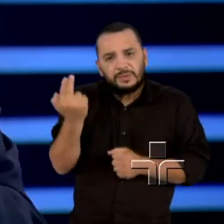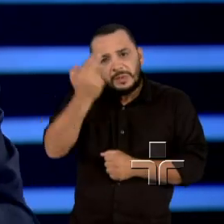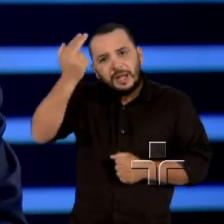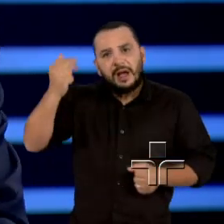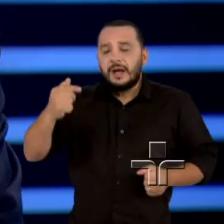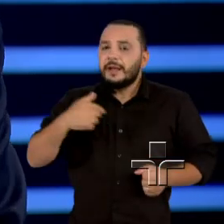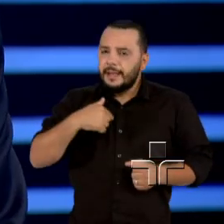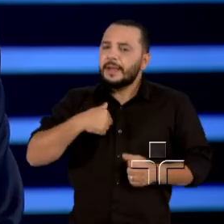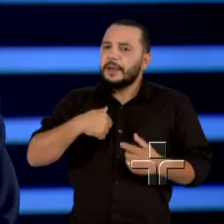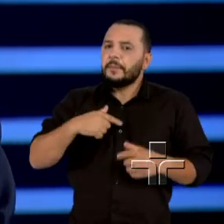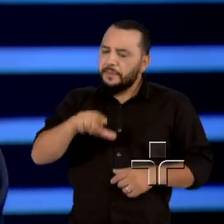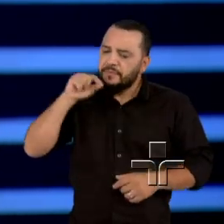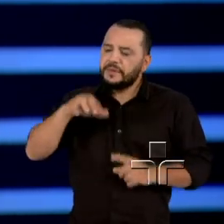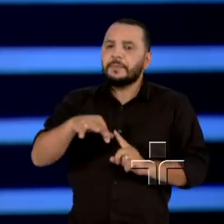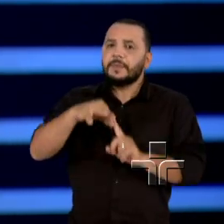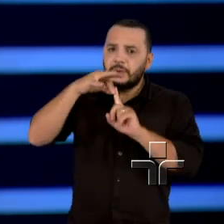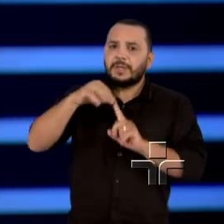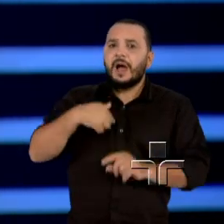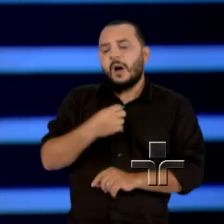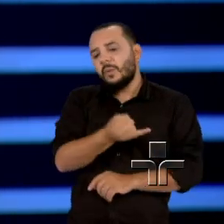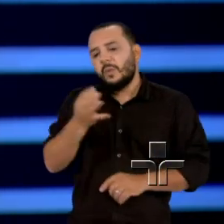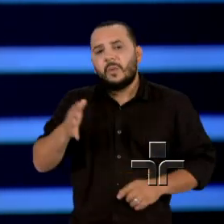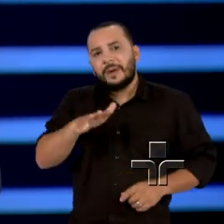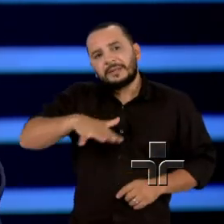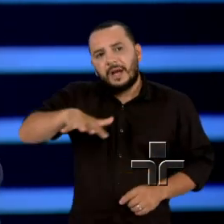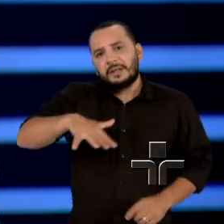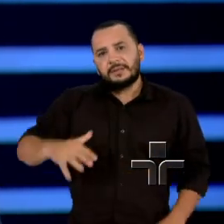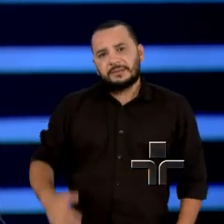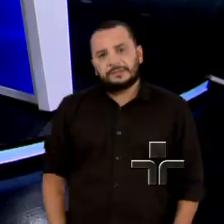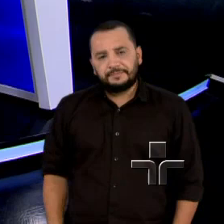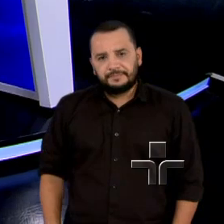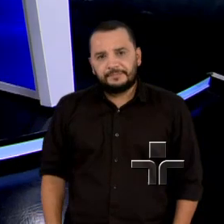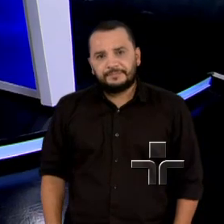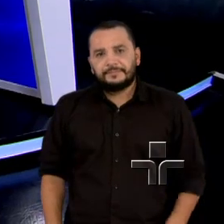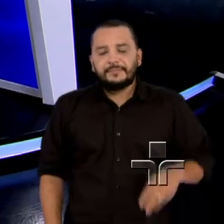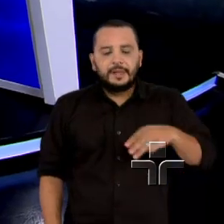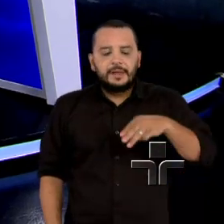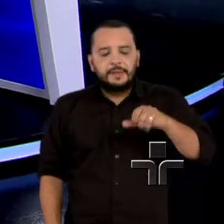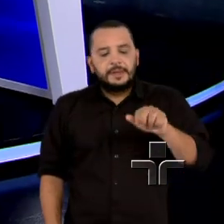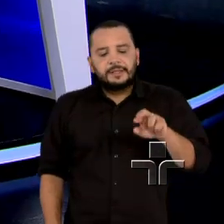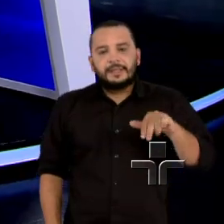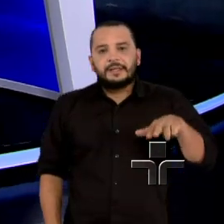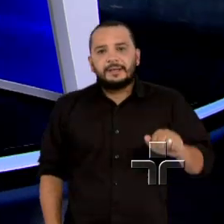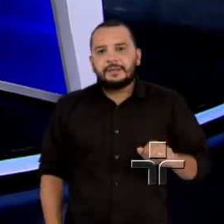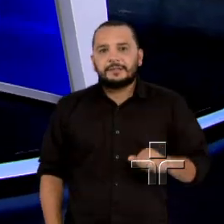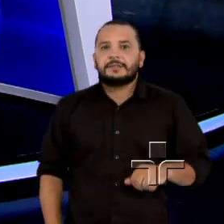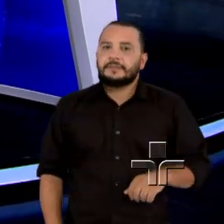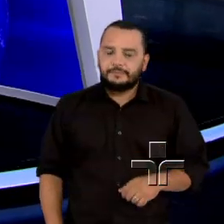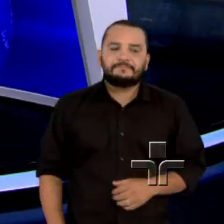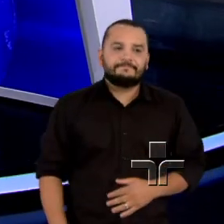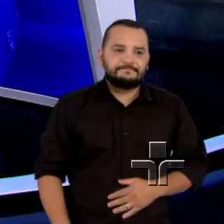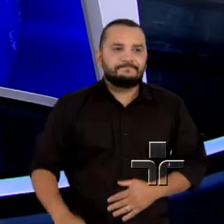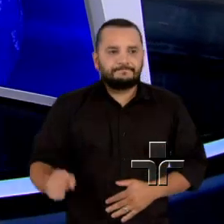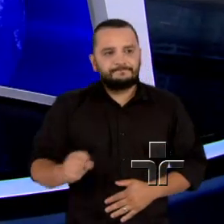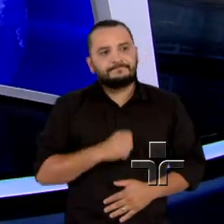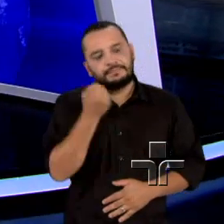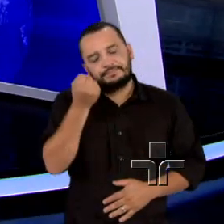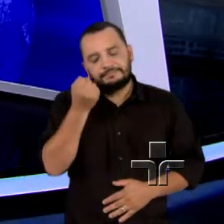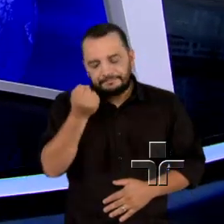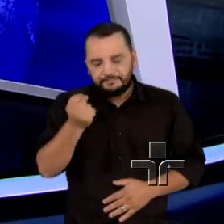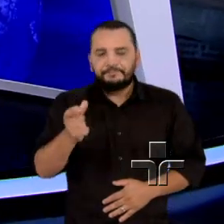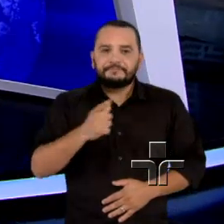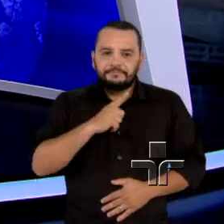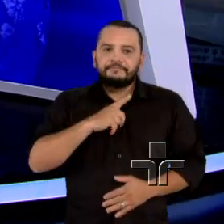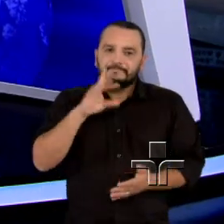prefiro priorizar claramente algumas áreas em detrimento das outras. Marina? É revoltante. De fato, é